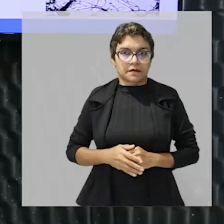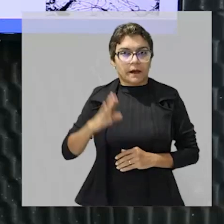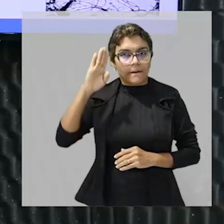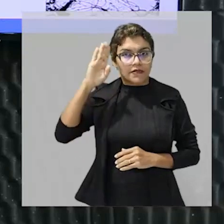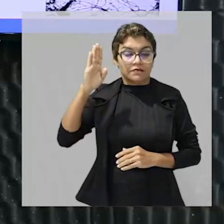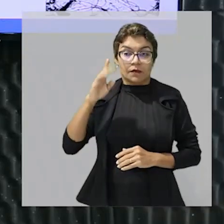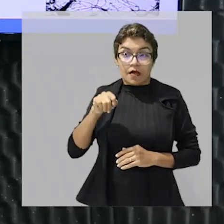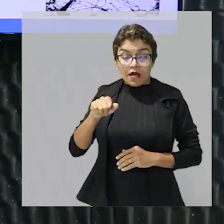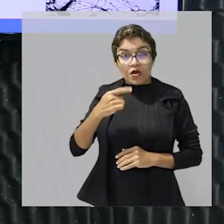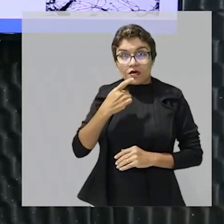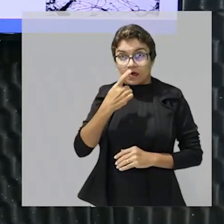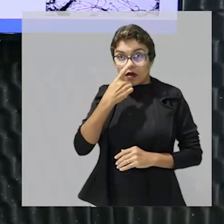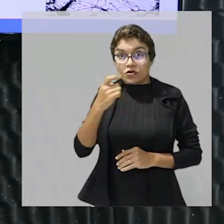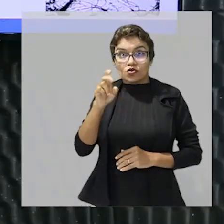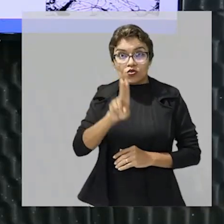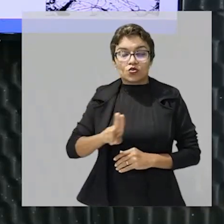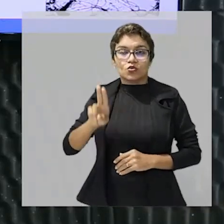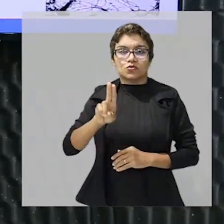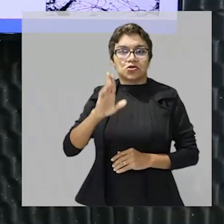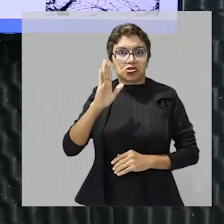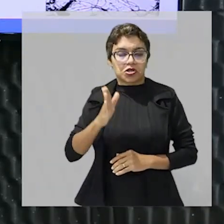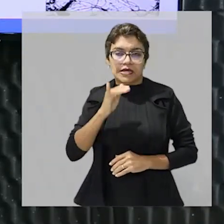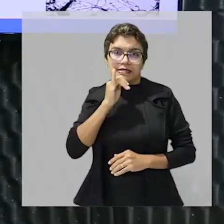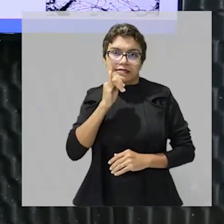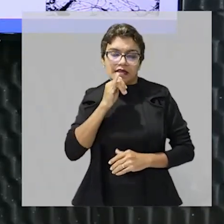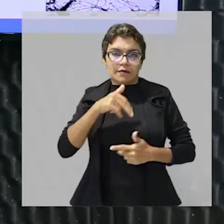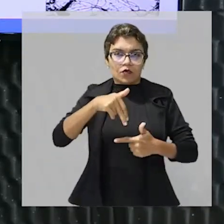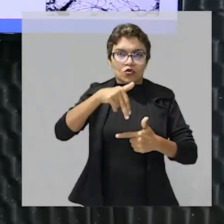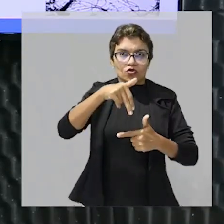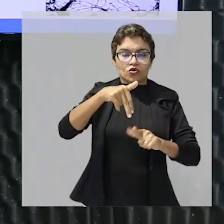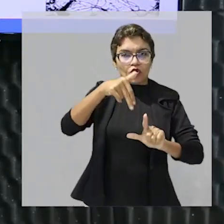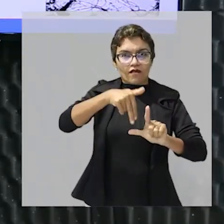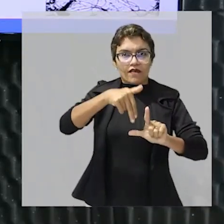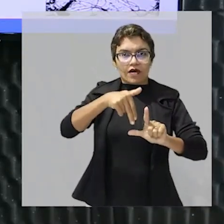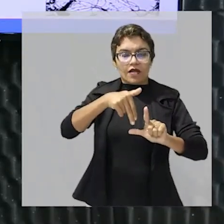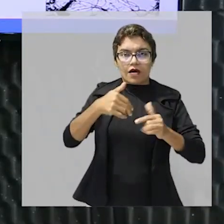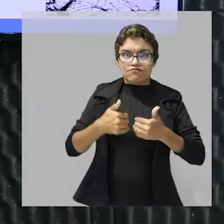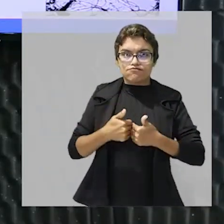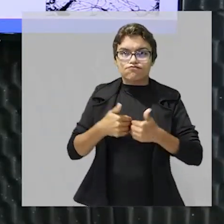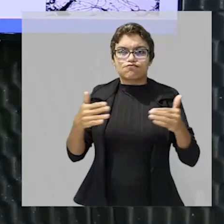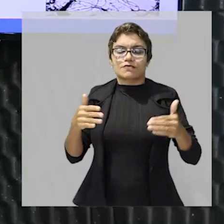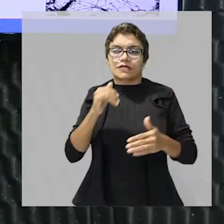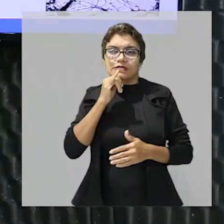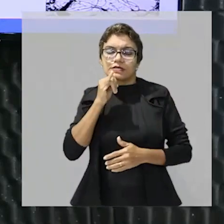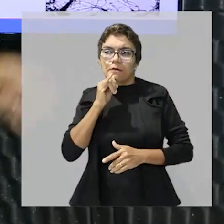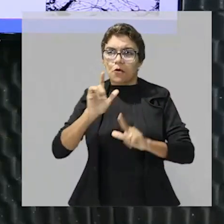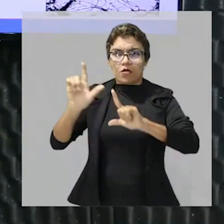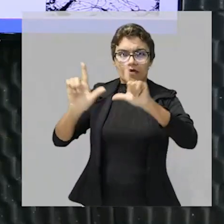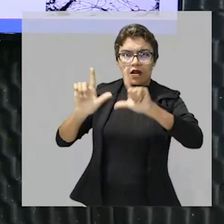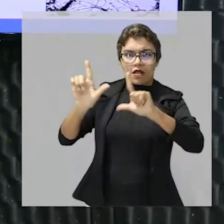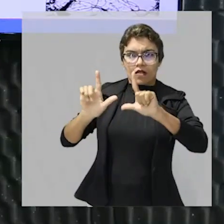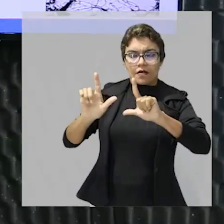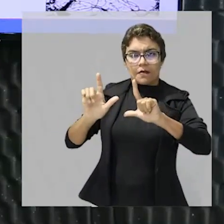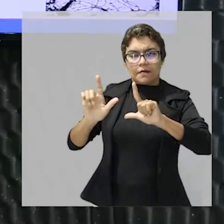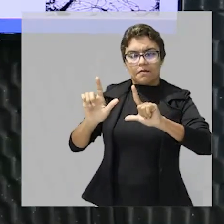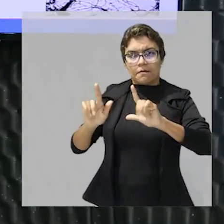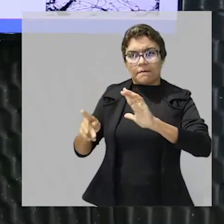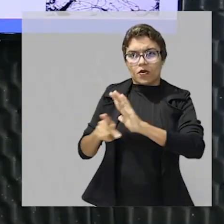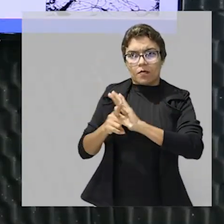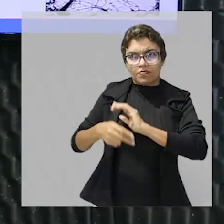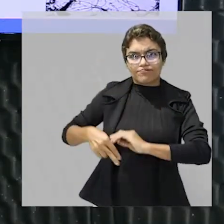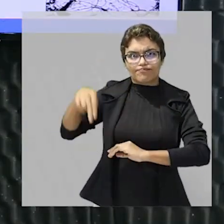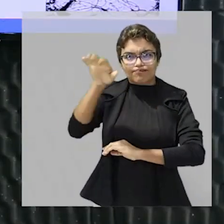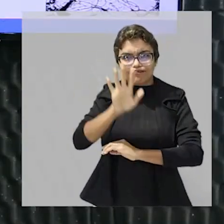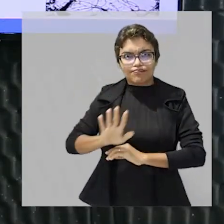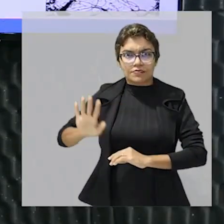usa lixo. Já foi até abertura de novelas, a obra dele em algumas novelas televisivas em nível nacional. Então,